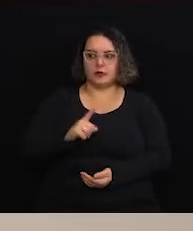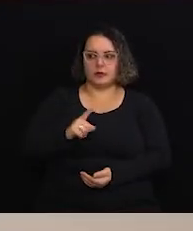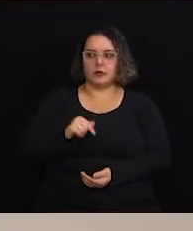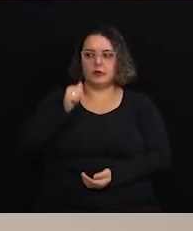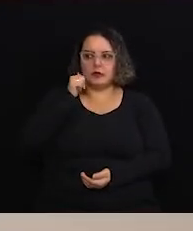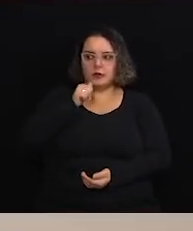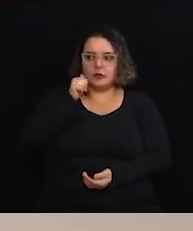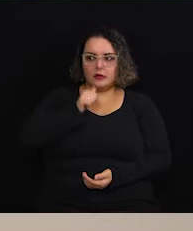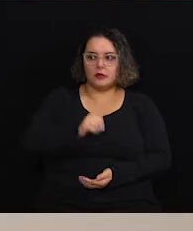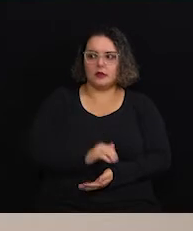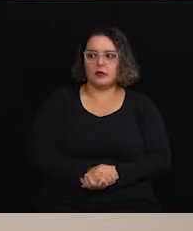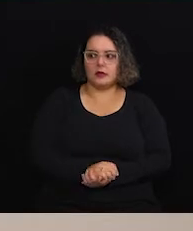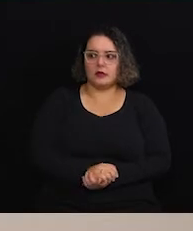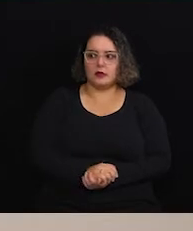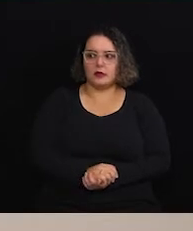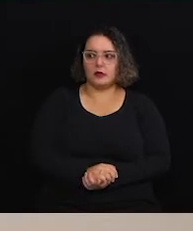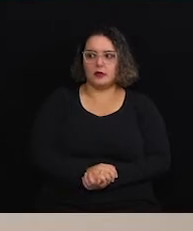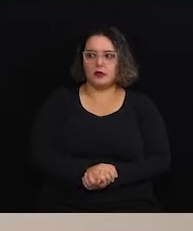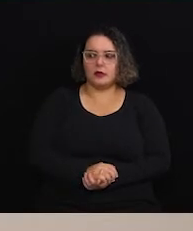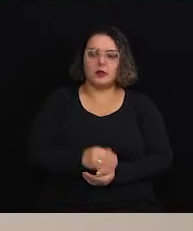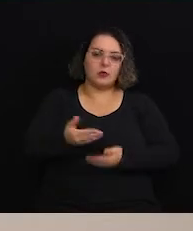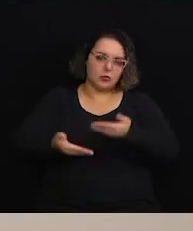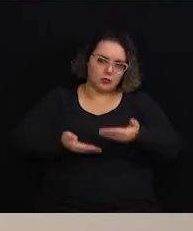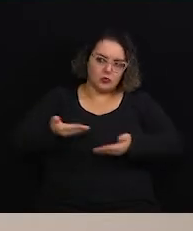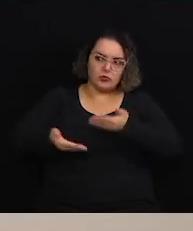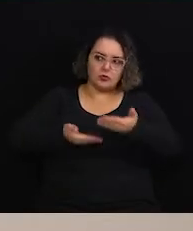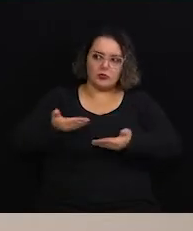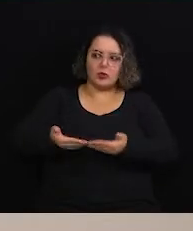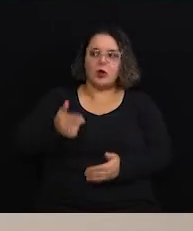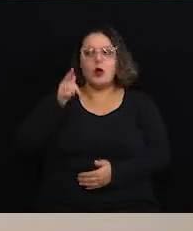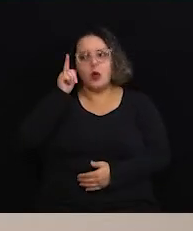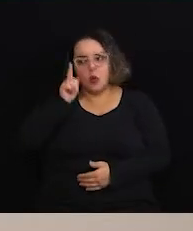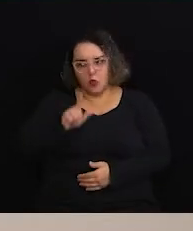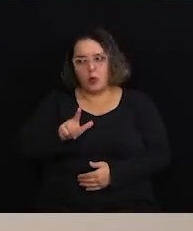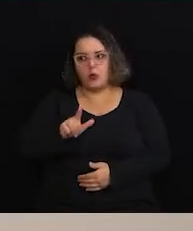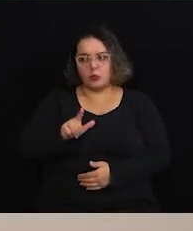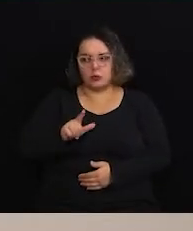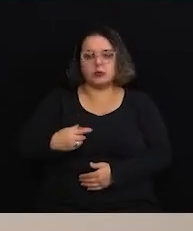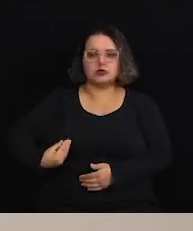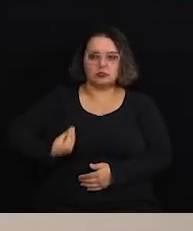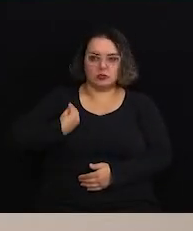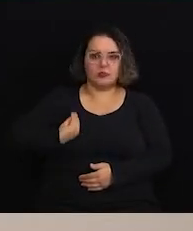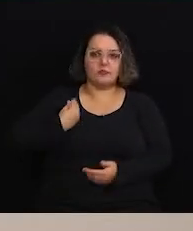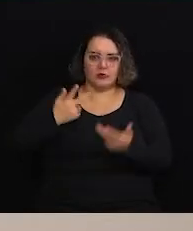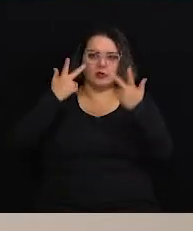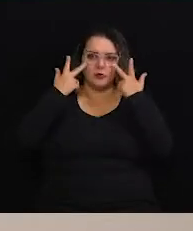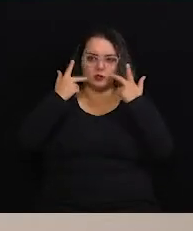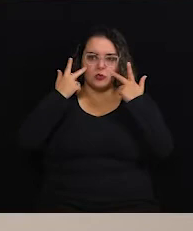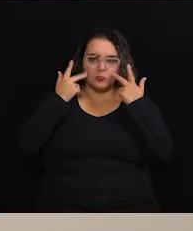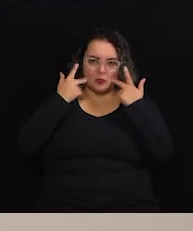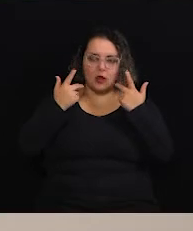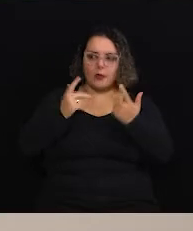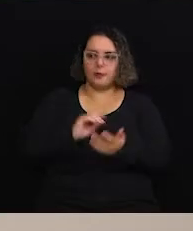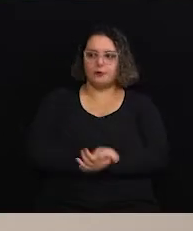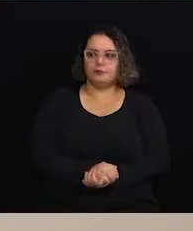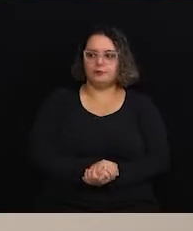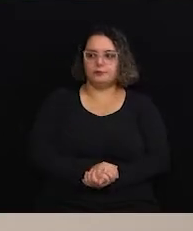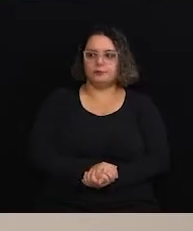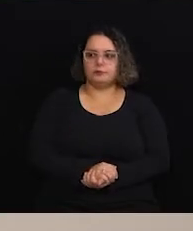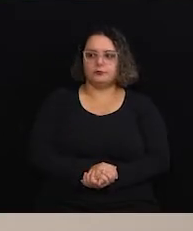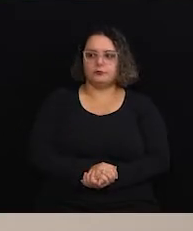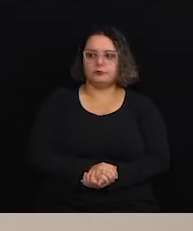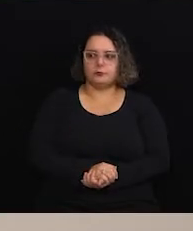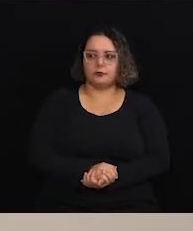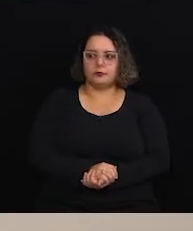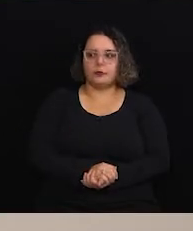assim, controlando a dor, fazendo o tratamento, elas conseguem ter uma vida normal, né?